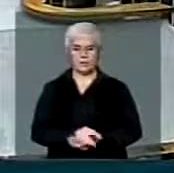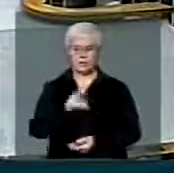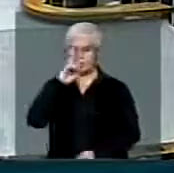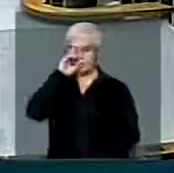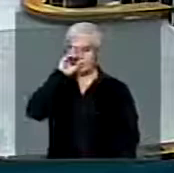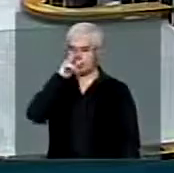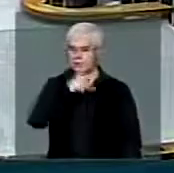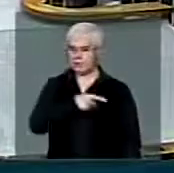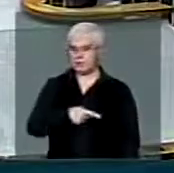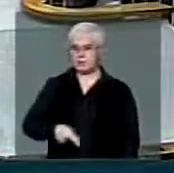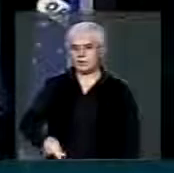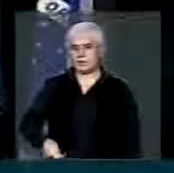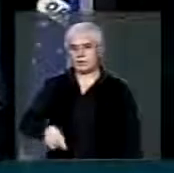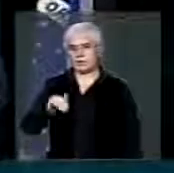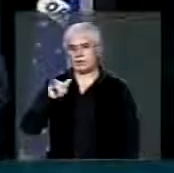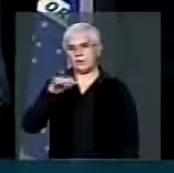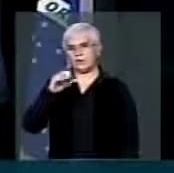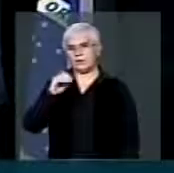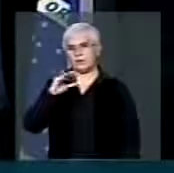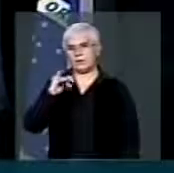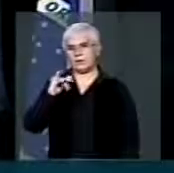Excelentíssimo senhor presidente,